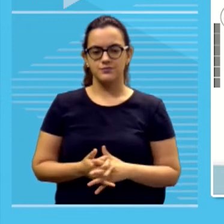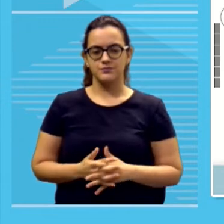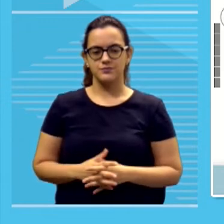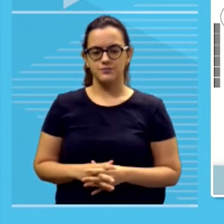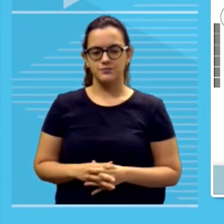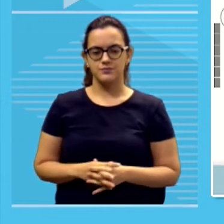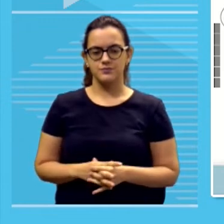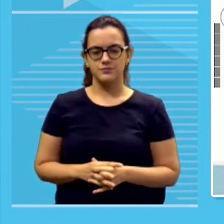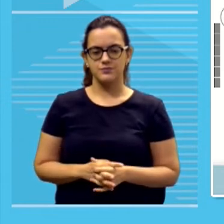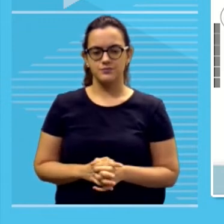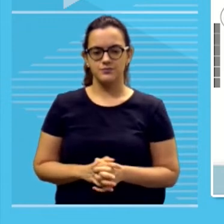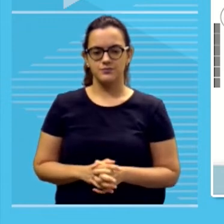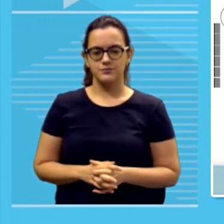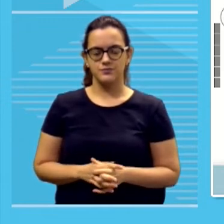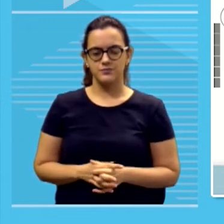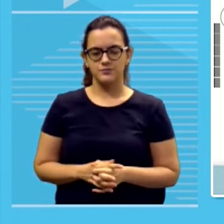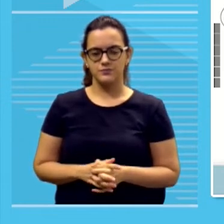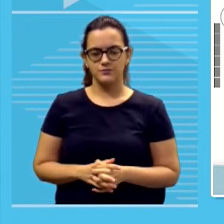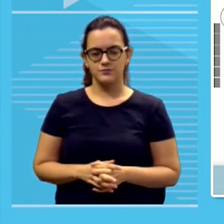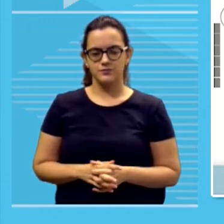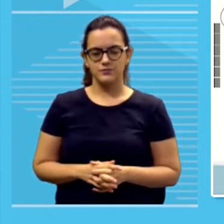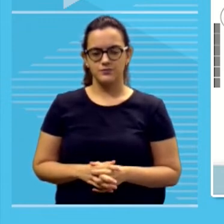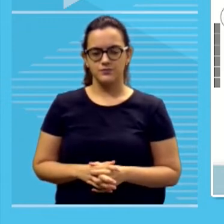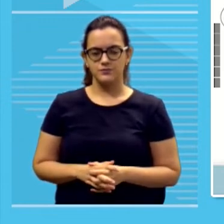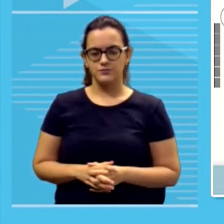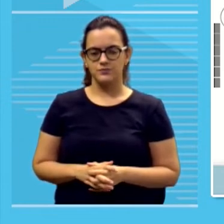um dois um dois